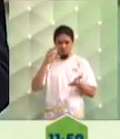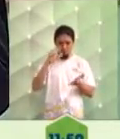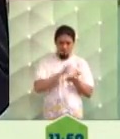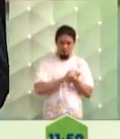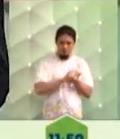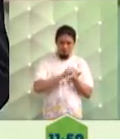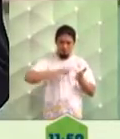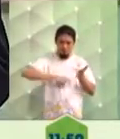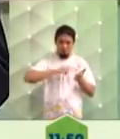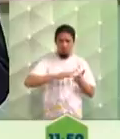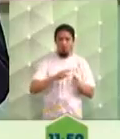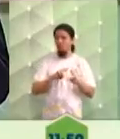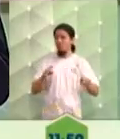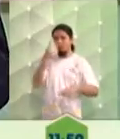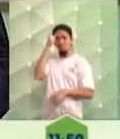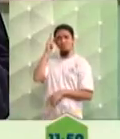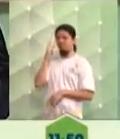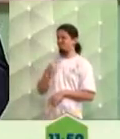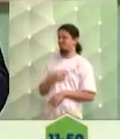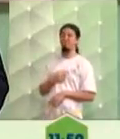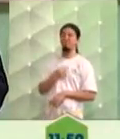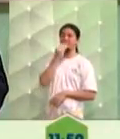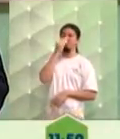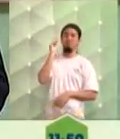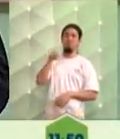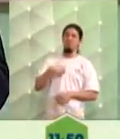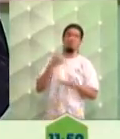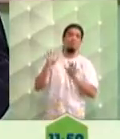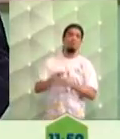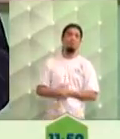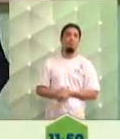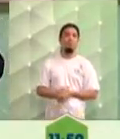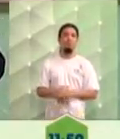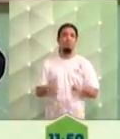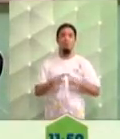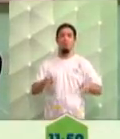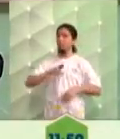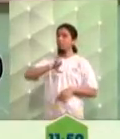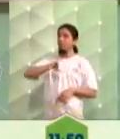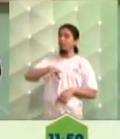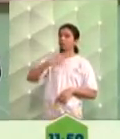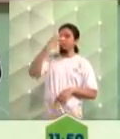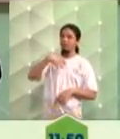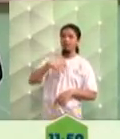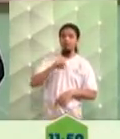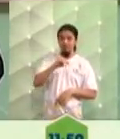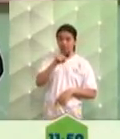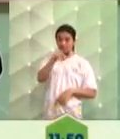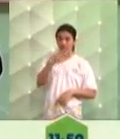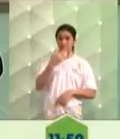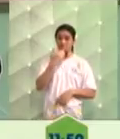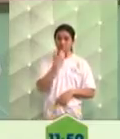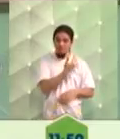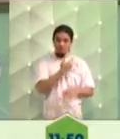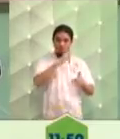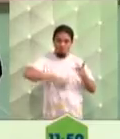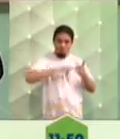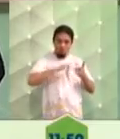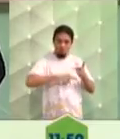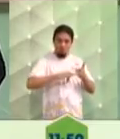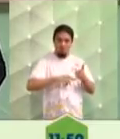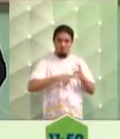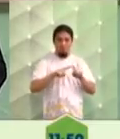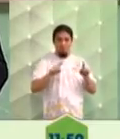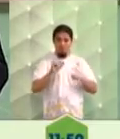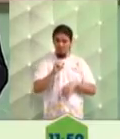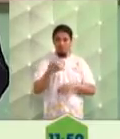aquela carinha, sabe? E como se fosse grande coisa isso, não é. Quando você pede a nota fiscal, mesmo que não queira participar